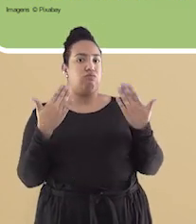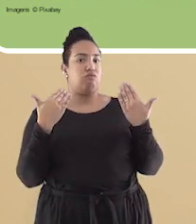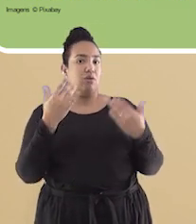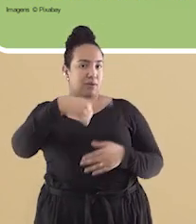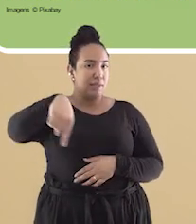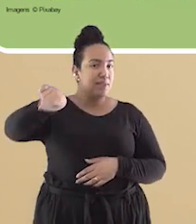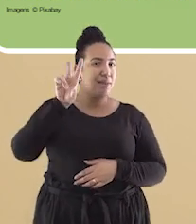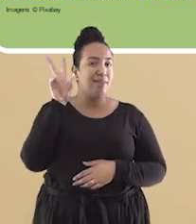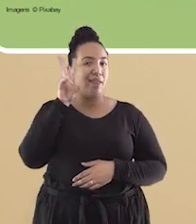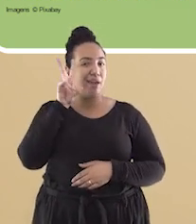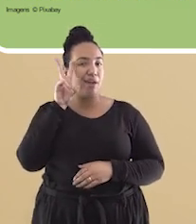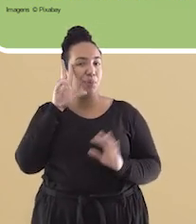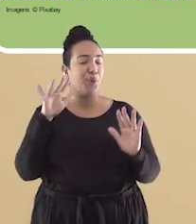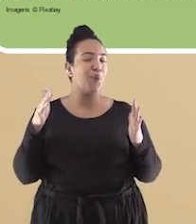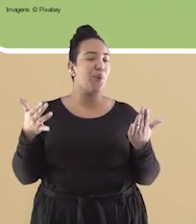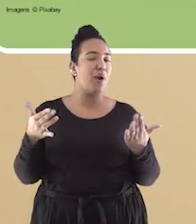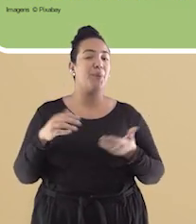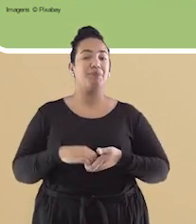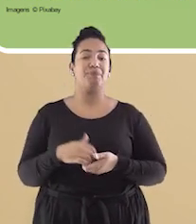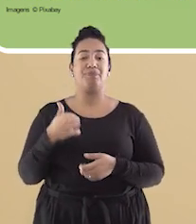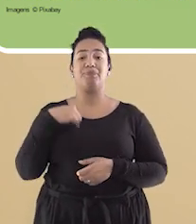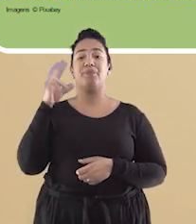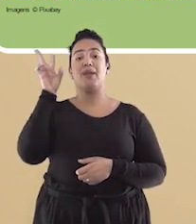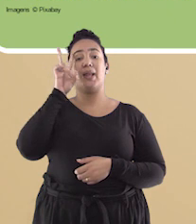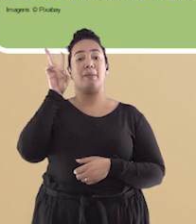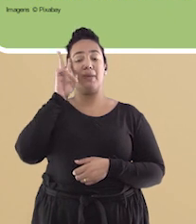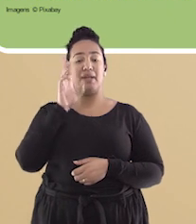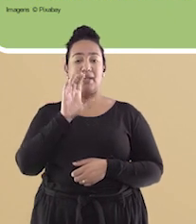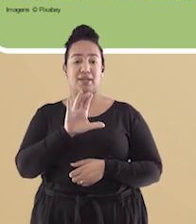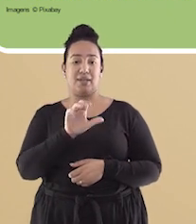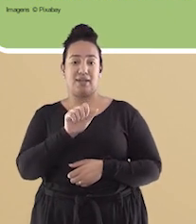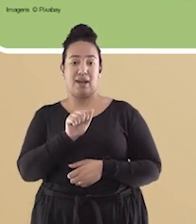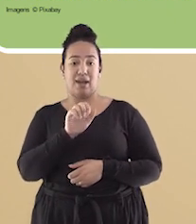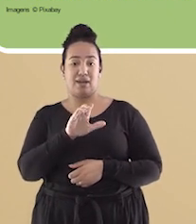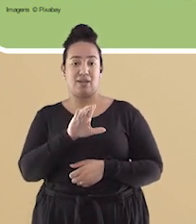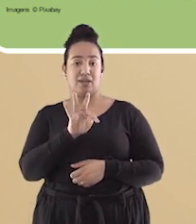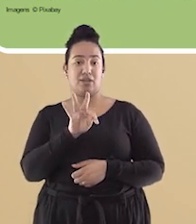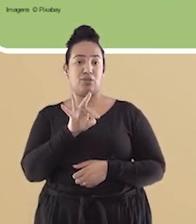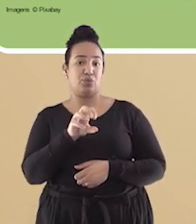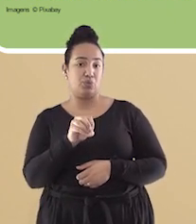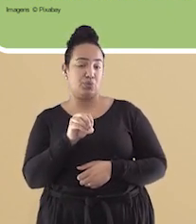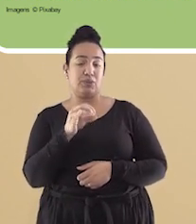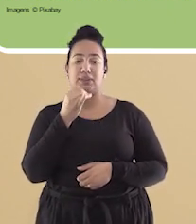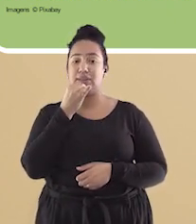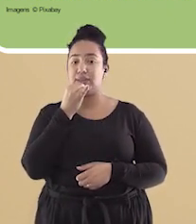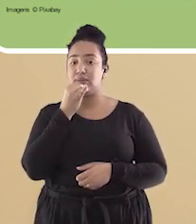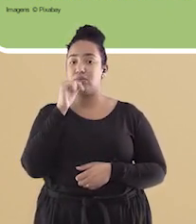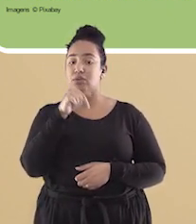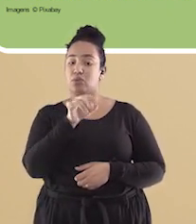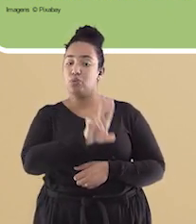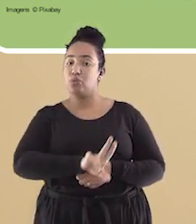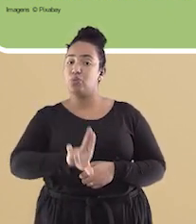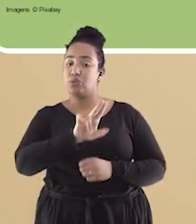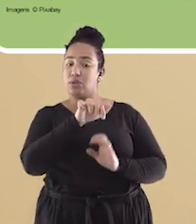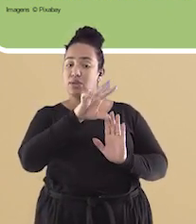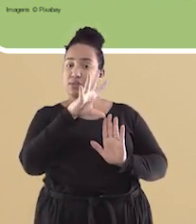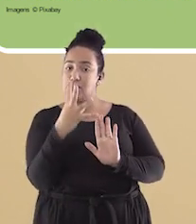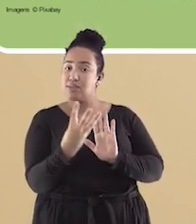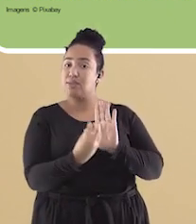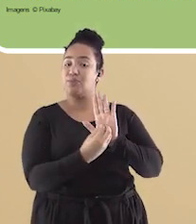lembrar de alguma? Lembrei do cacto, que inclusive é utilizado como símbolo de uma das regiões do Brasil,